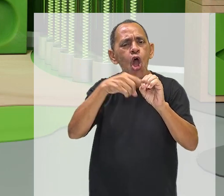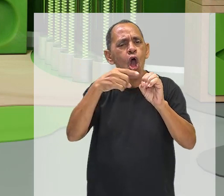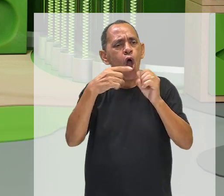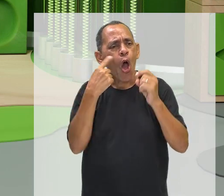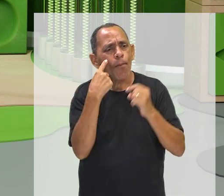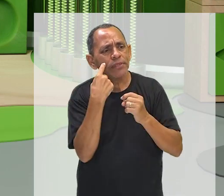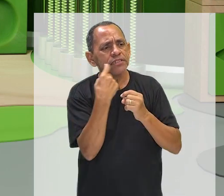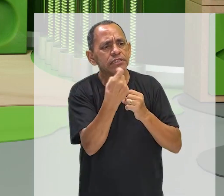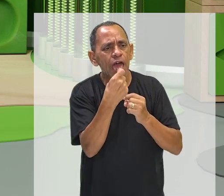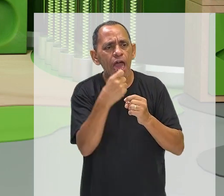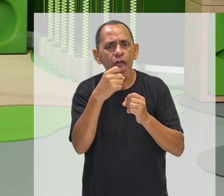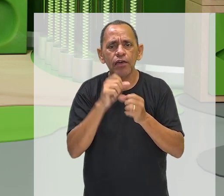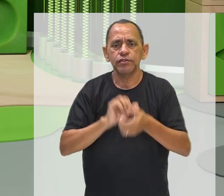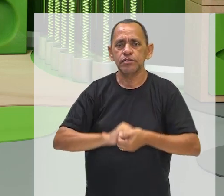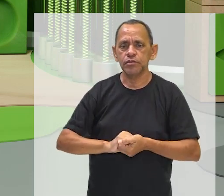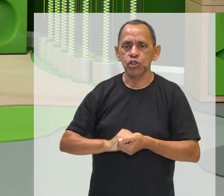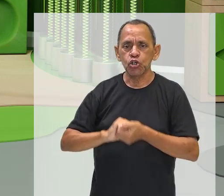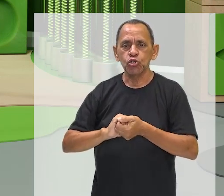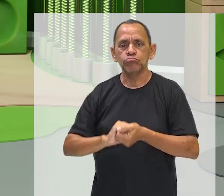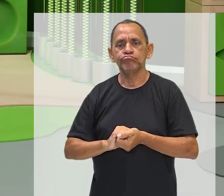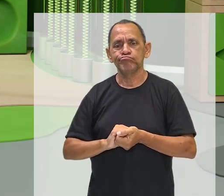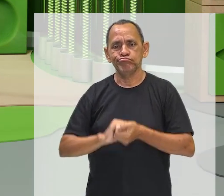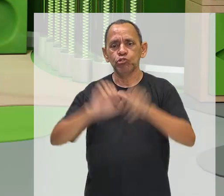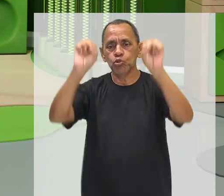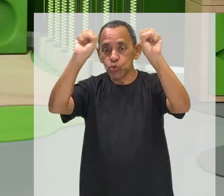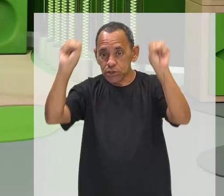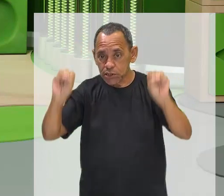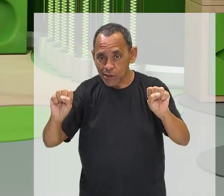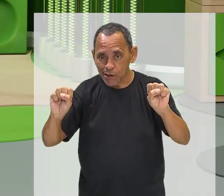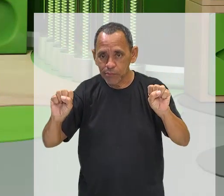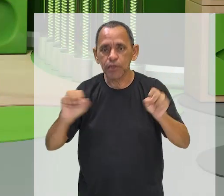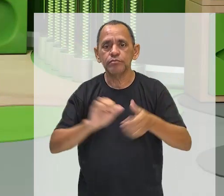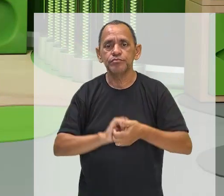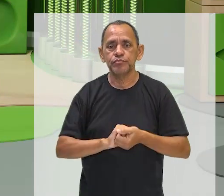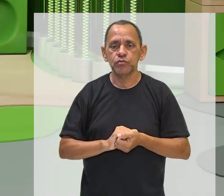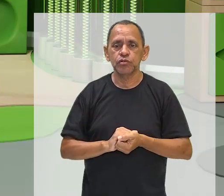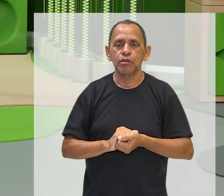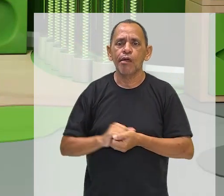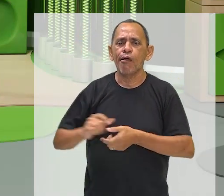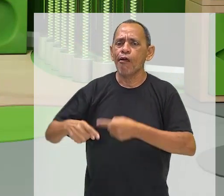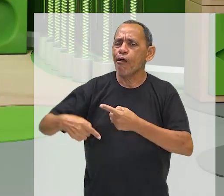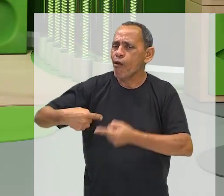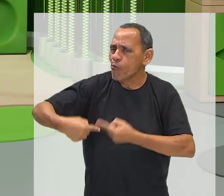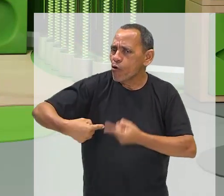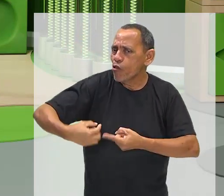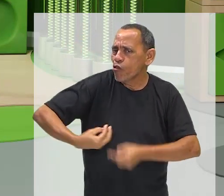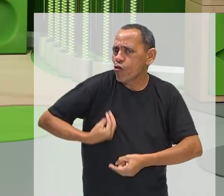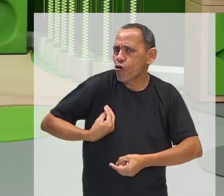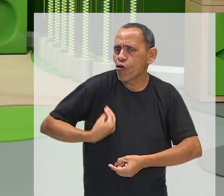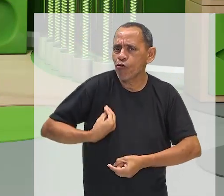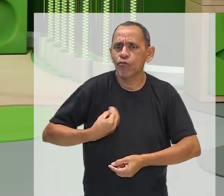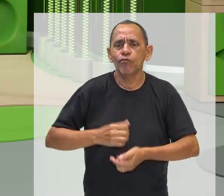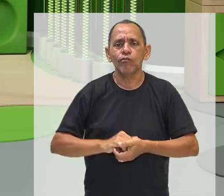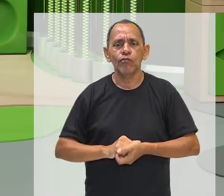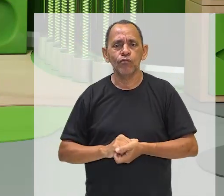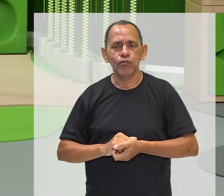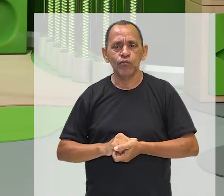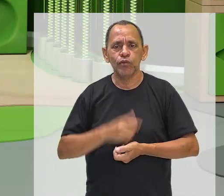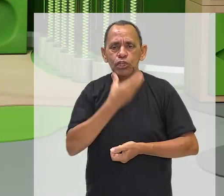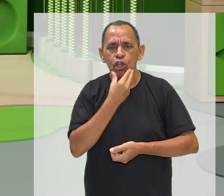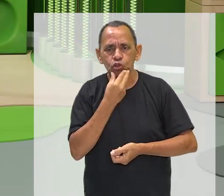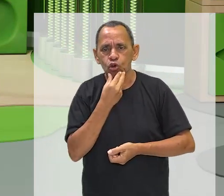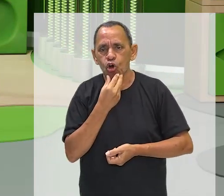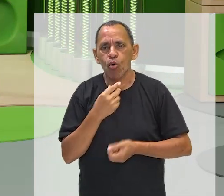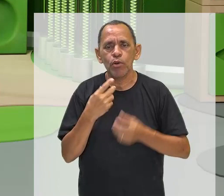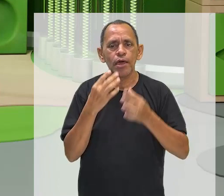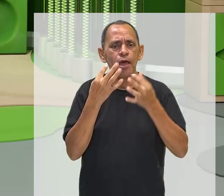mais dessa dinâmica aí dos órgãos que fazem parte do sistema reprodutor masculino, certo? Então, fiquem atentos,